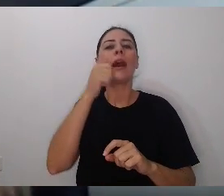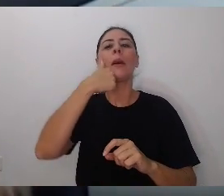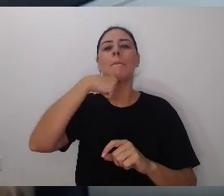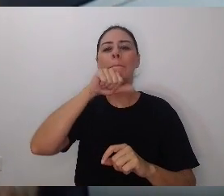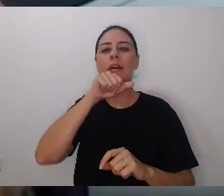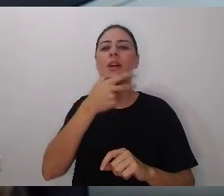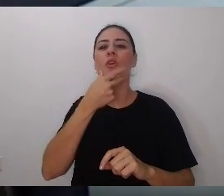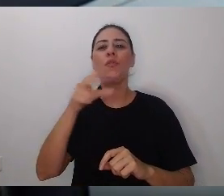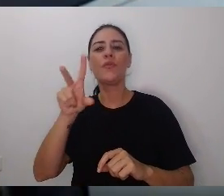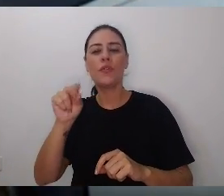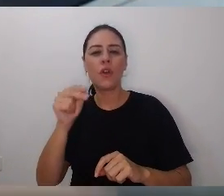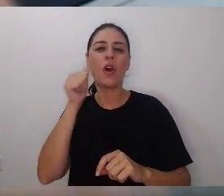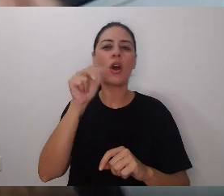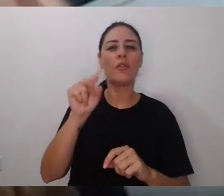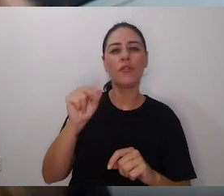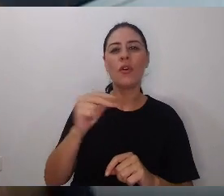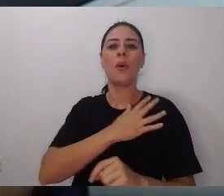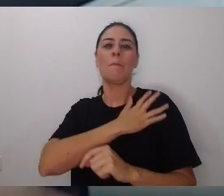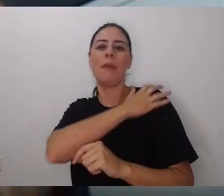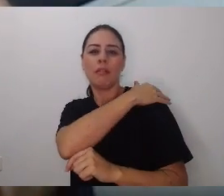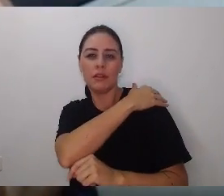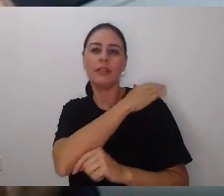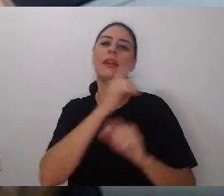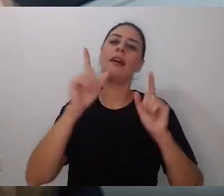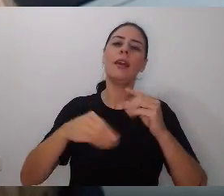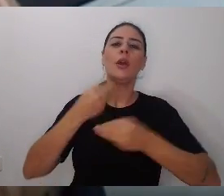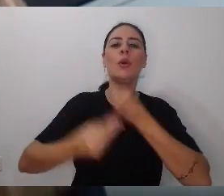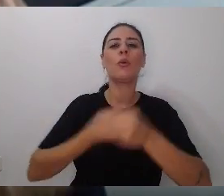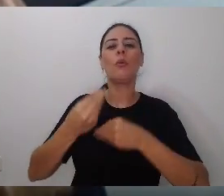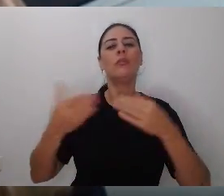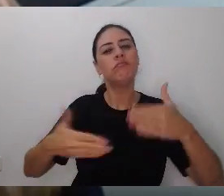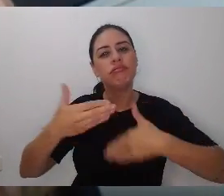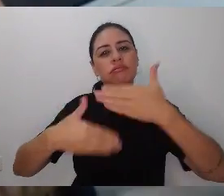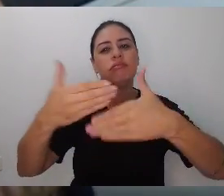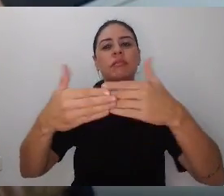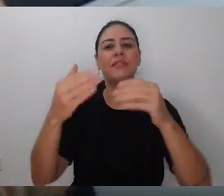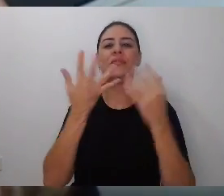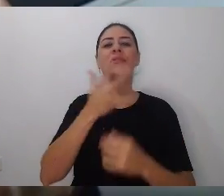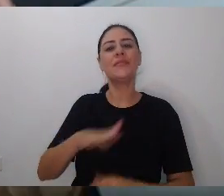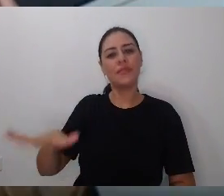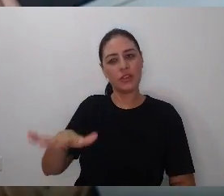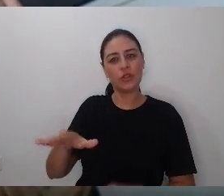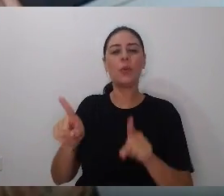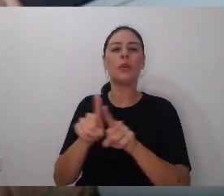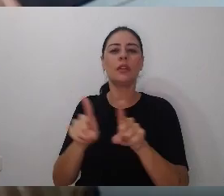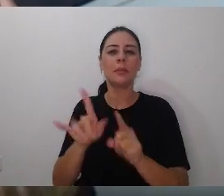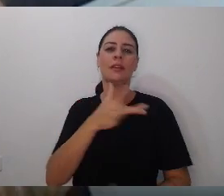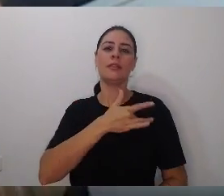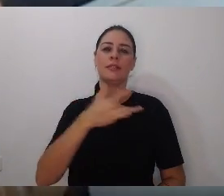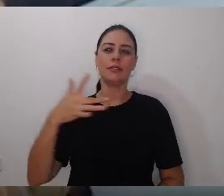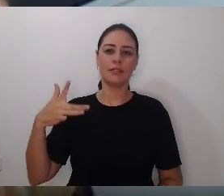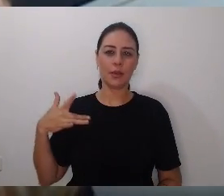auxiliar pais, mães, avós, madrinhas, padrinhos, no que diz respeito ao seu desenvolvimento infantil. Né,